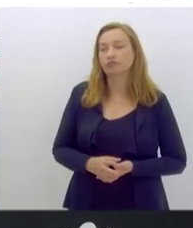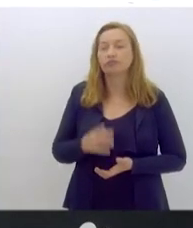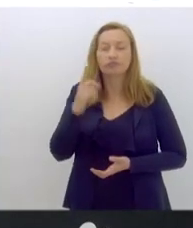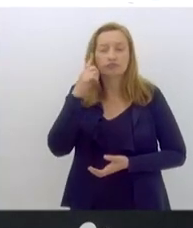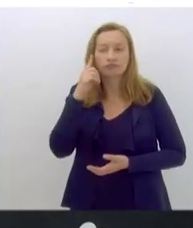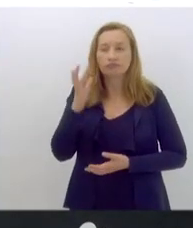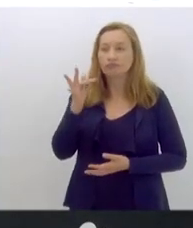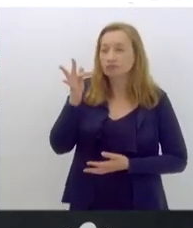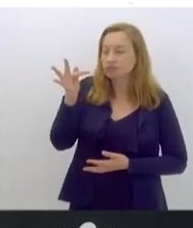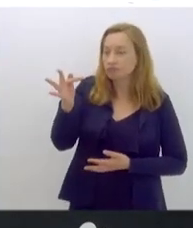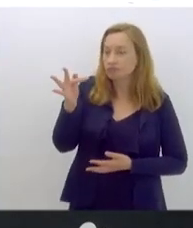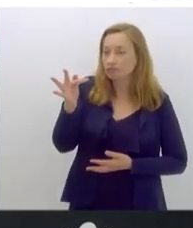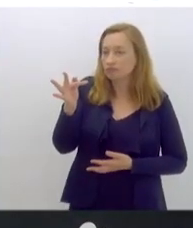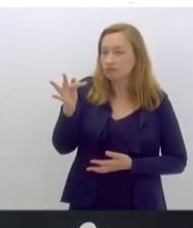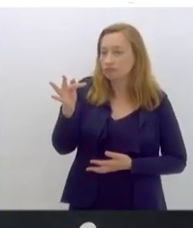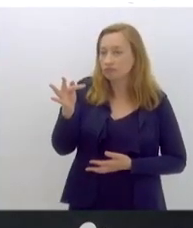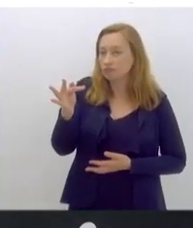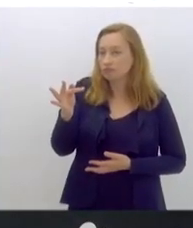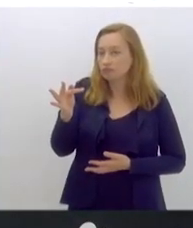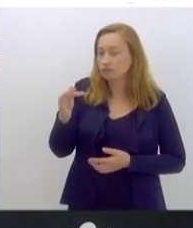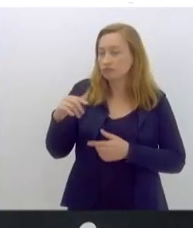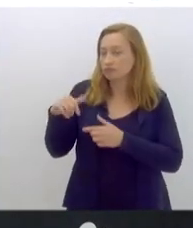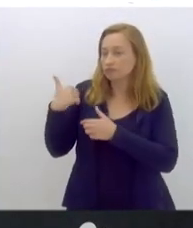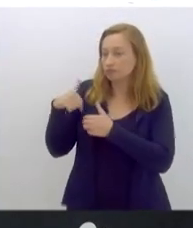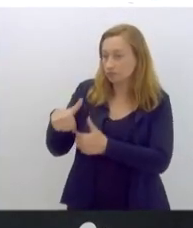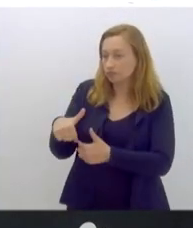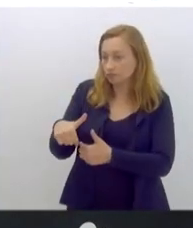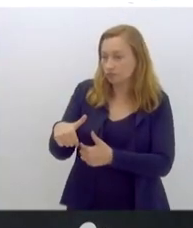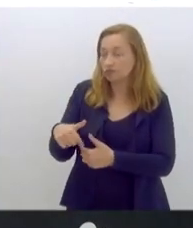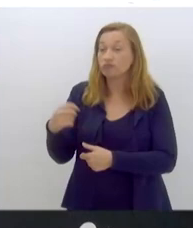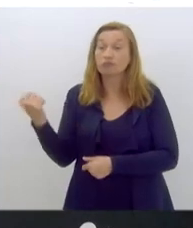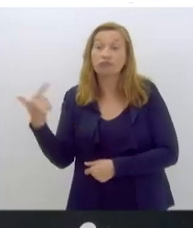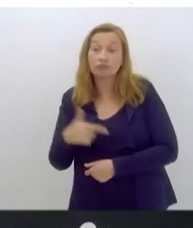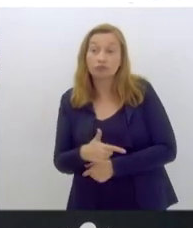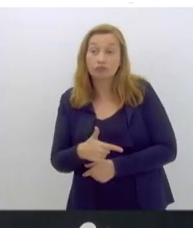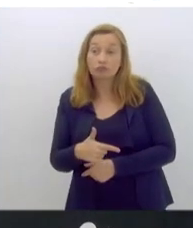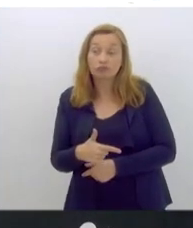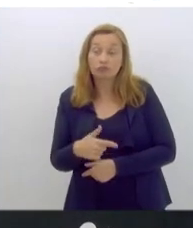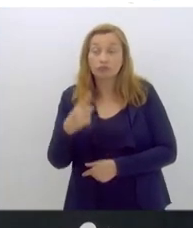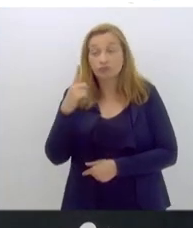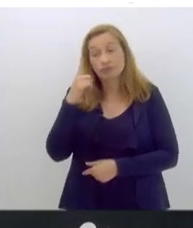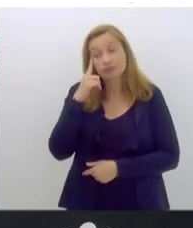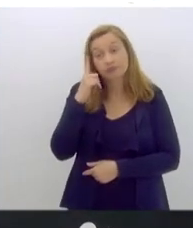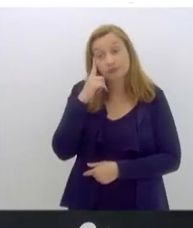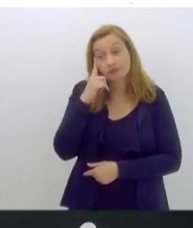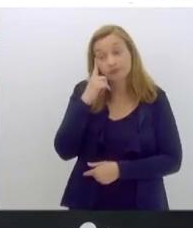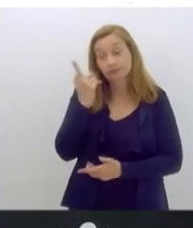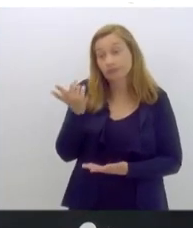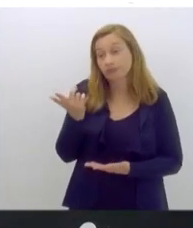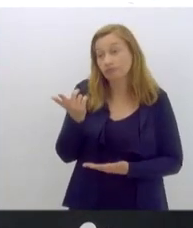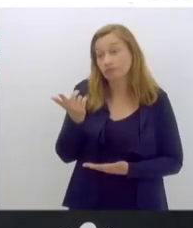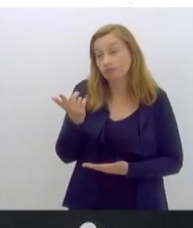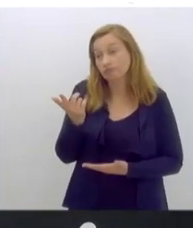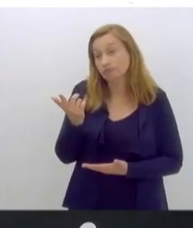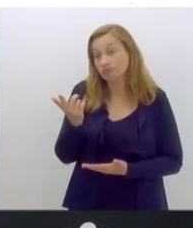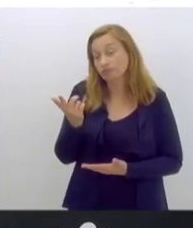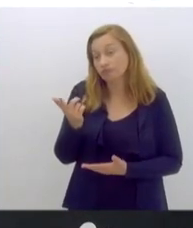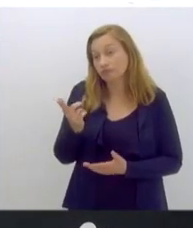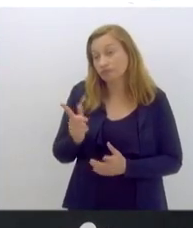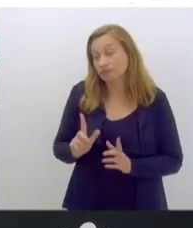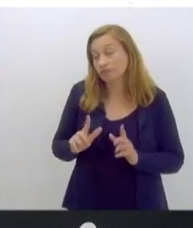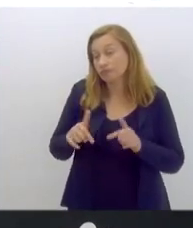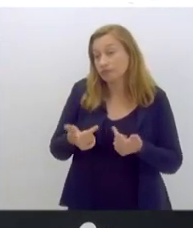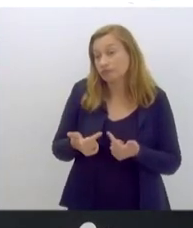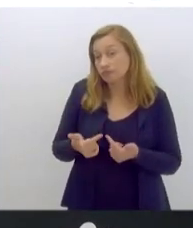de forma conservadora do que estimar de forma ousada ou